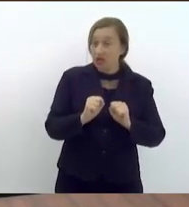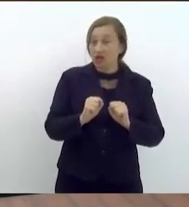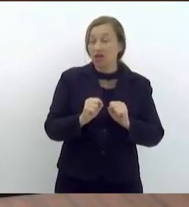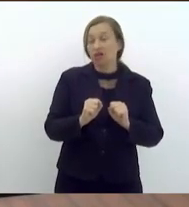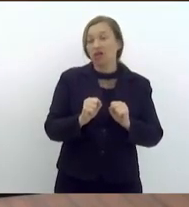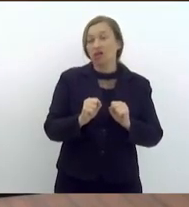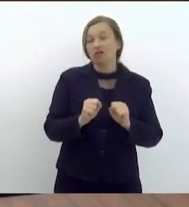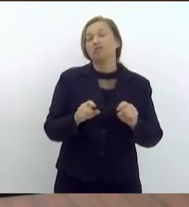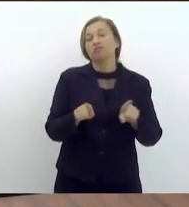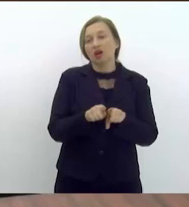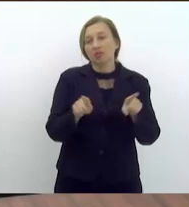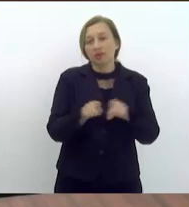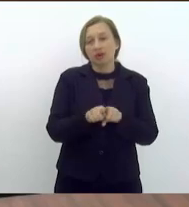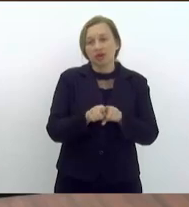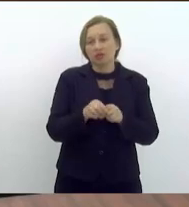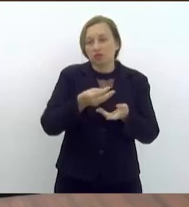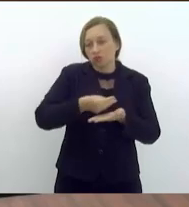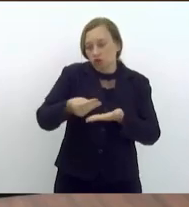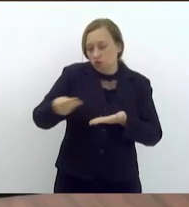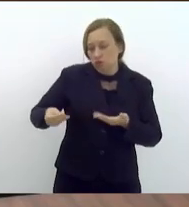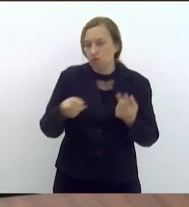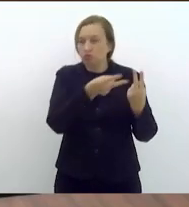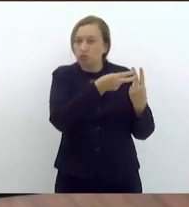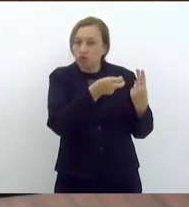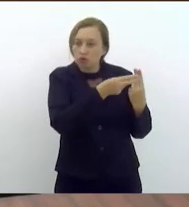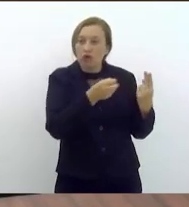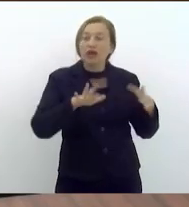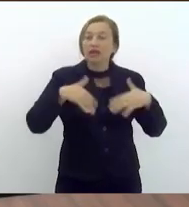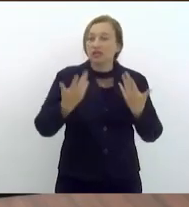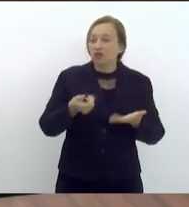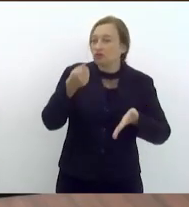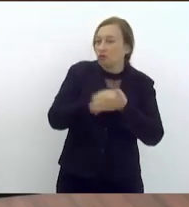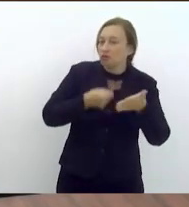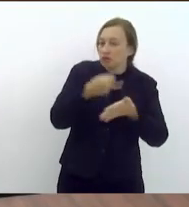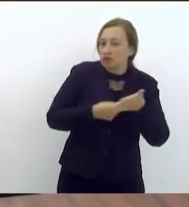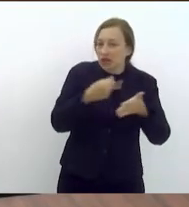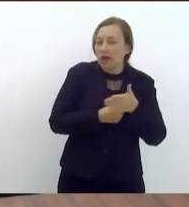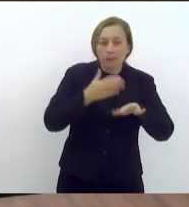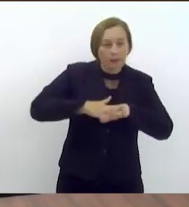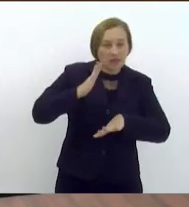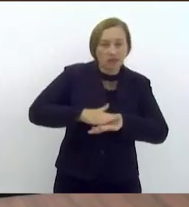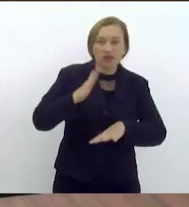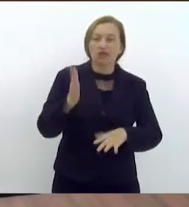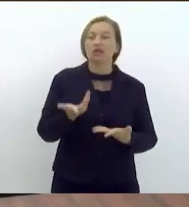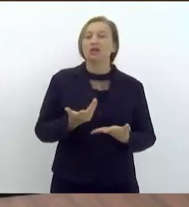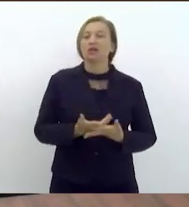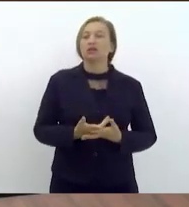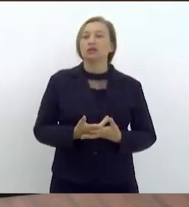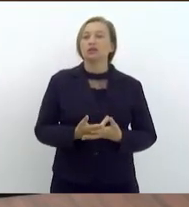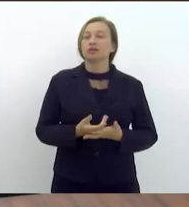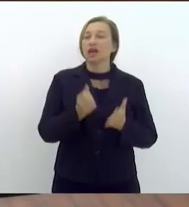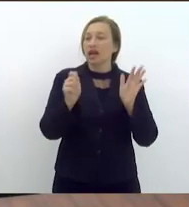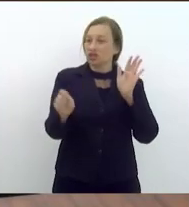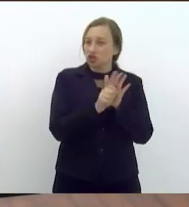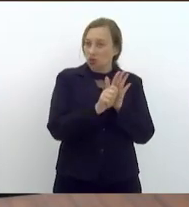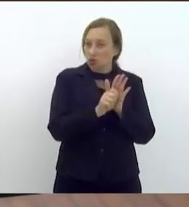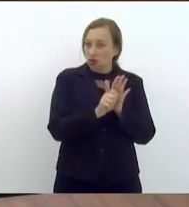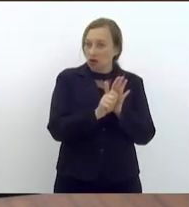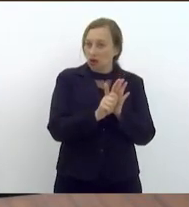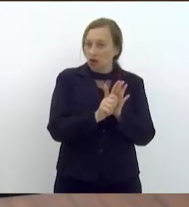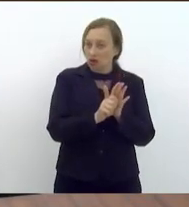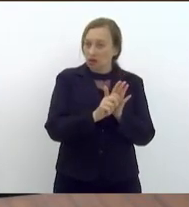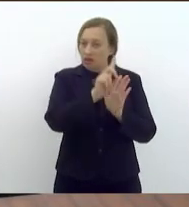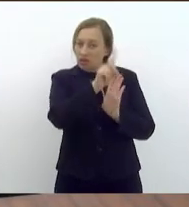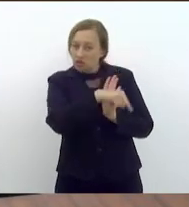também distribuído pelo SUS Então nós vamos lutar cada vez mais para que a droga seja cada vez